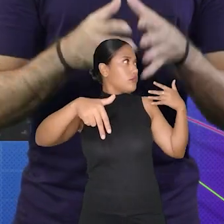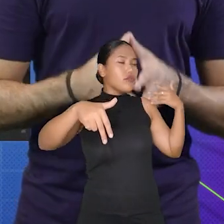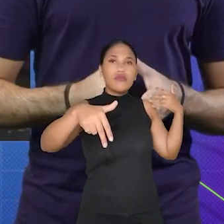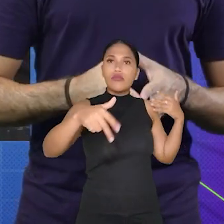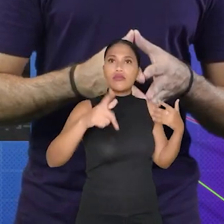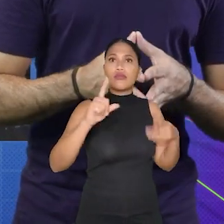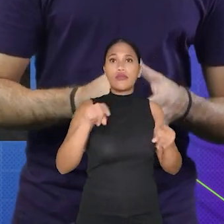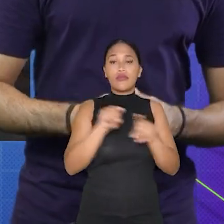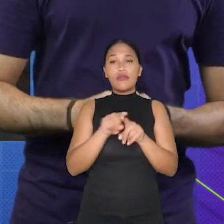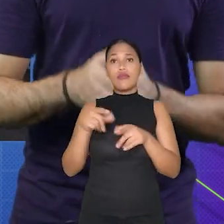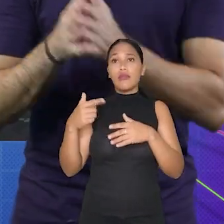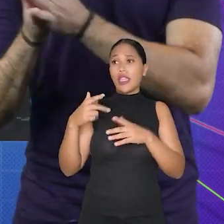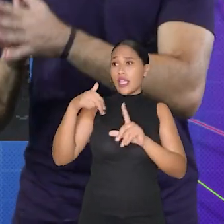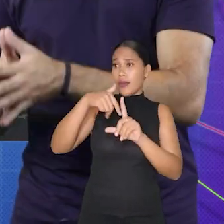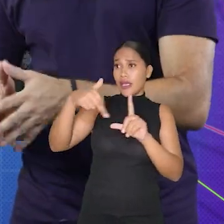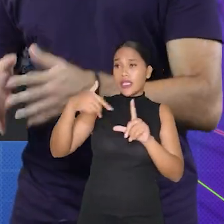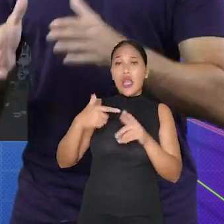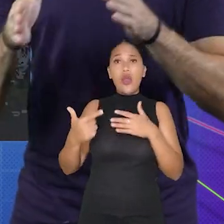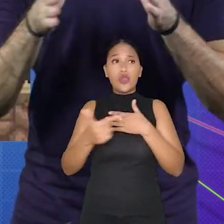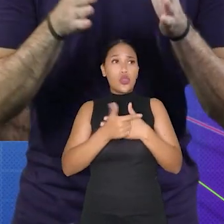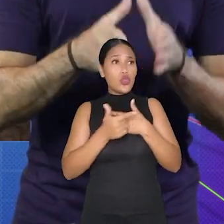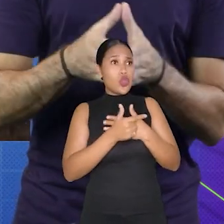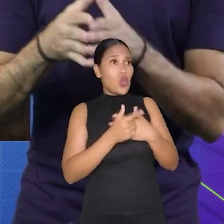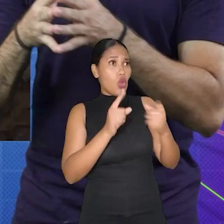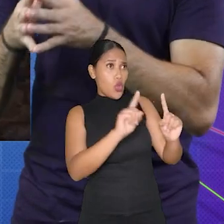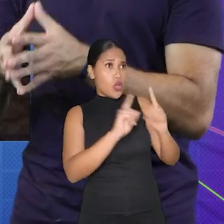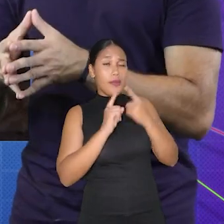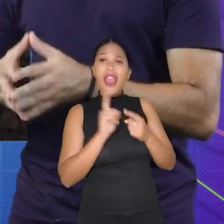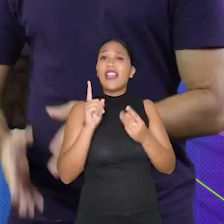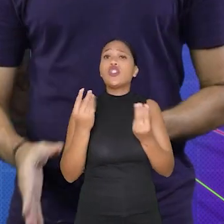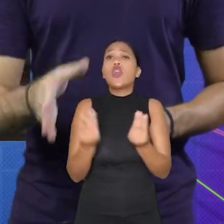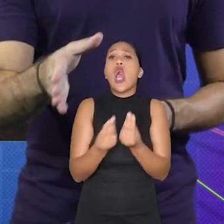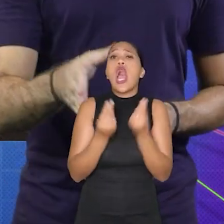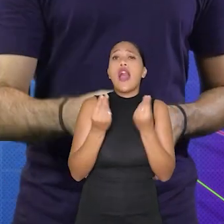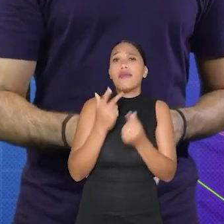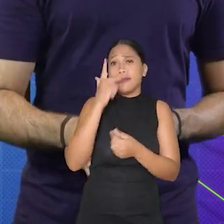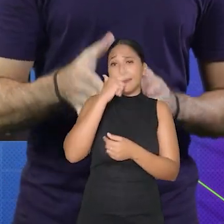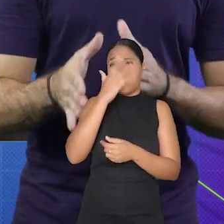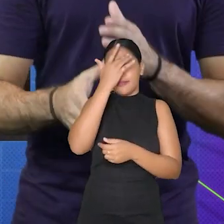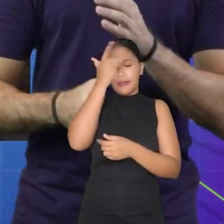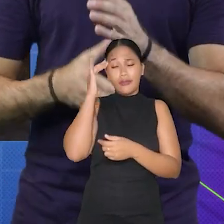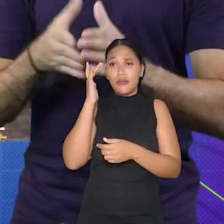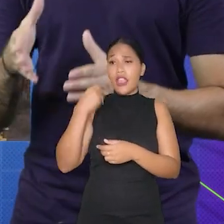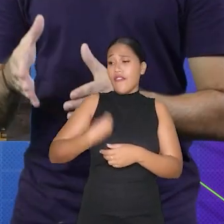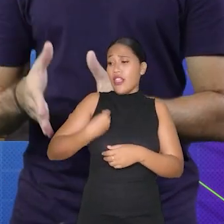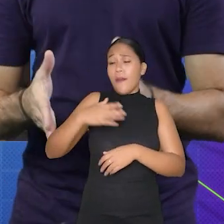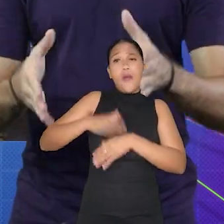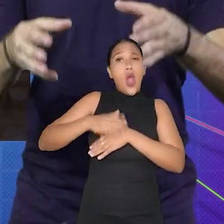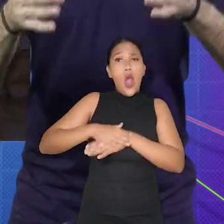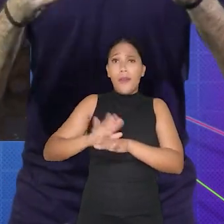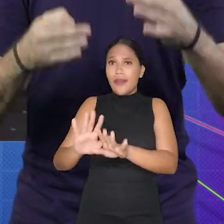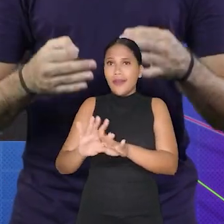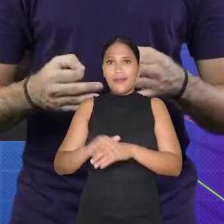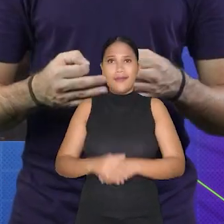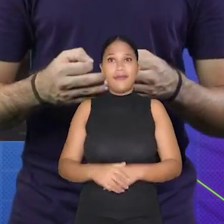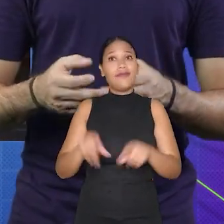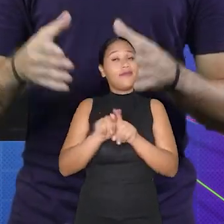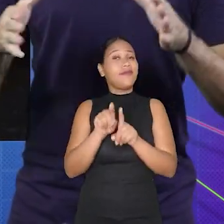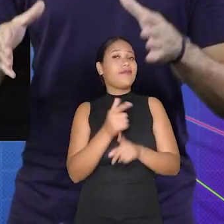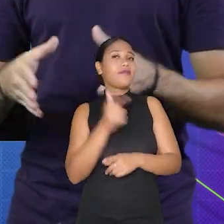As animações dos personagens, dos inimigos, são suaves e bem feitas, dando a impressão de que as criaturas do jogo têm vida